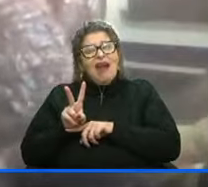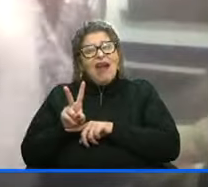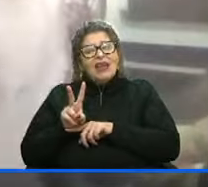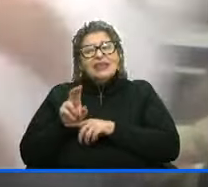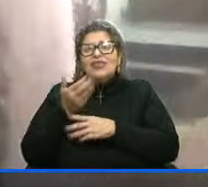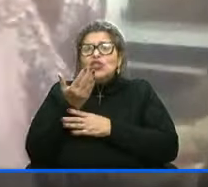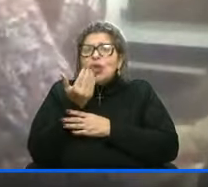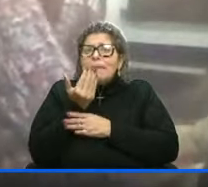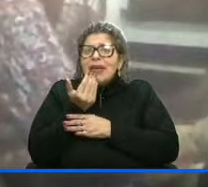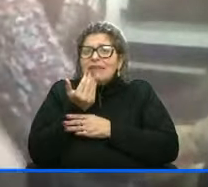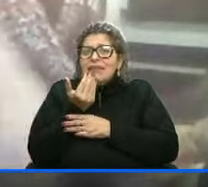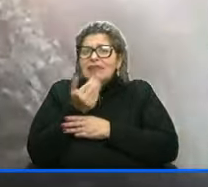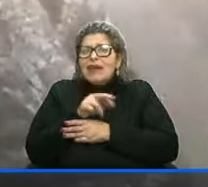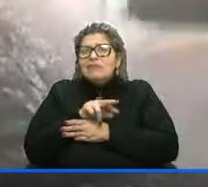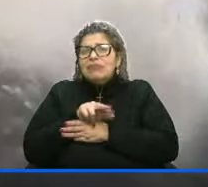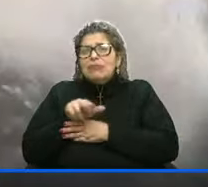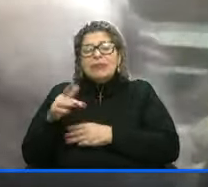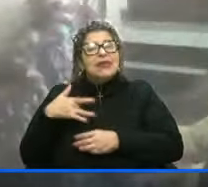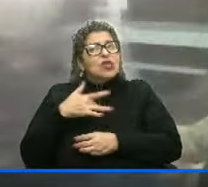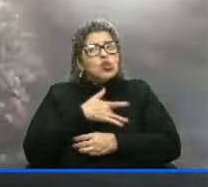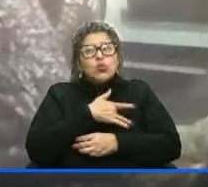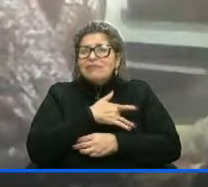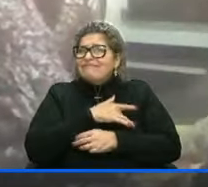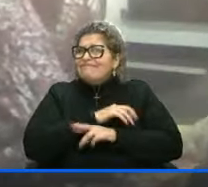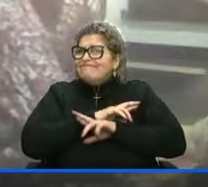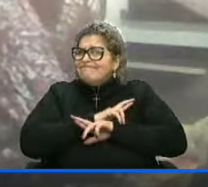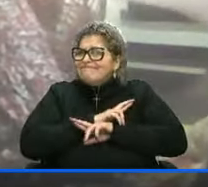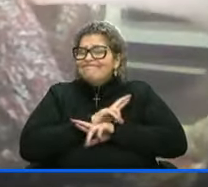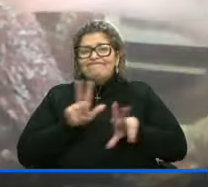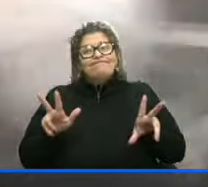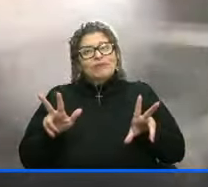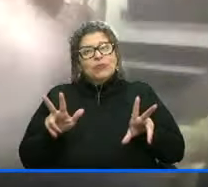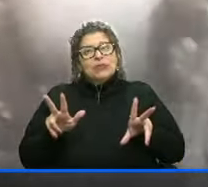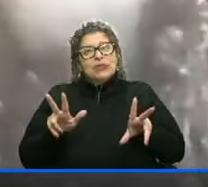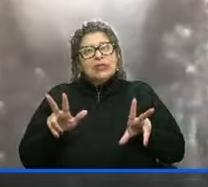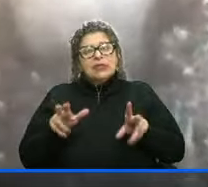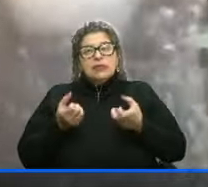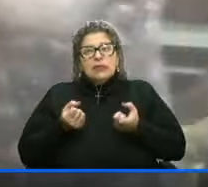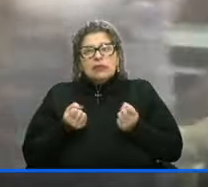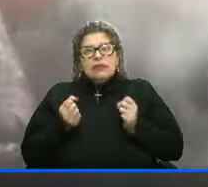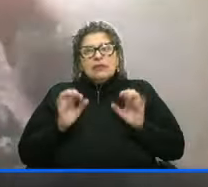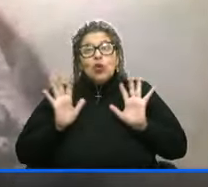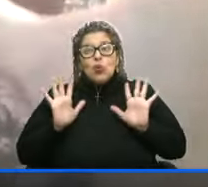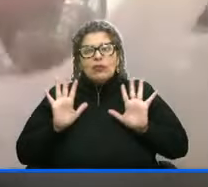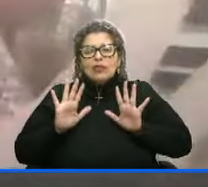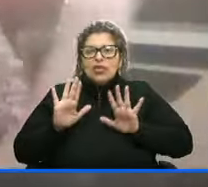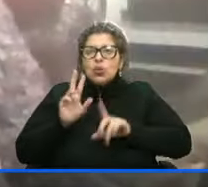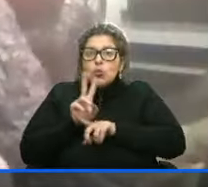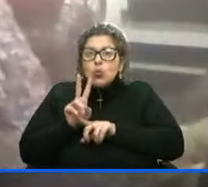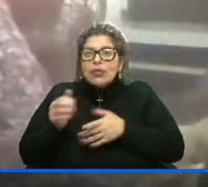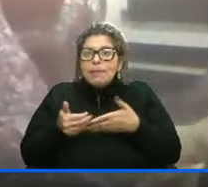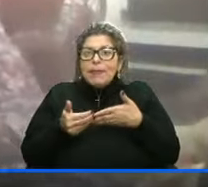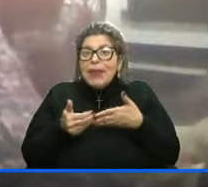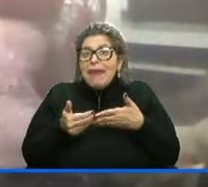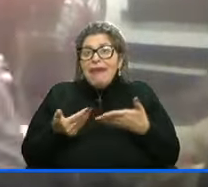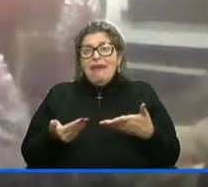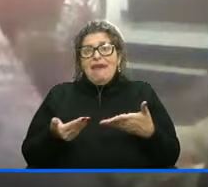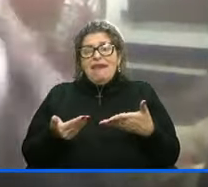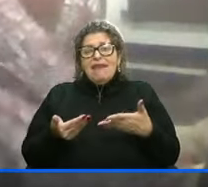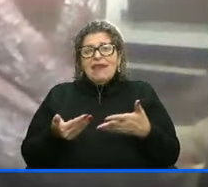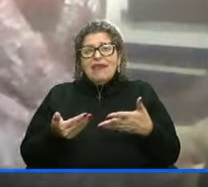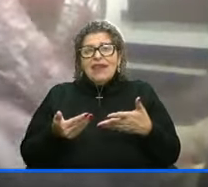de alimentação, em termos de saúde, em termos de tudo, né? Chega a me dar uma coisa, assim, tu tem que cuidar bebês. Criança pequena